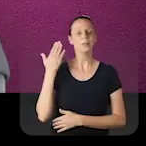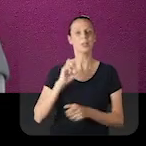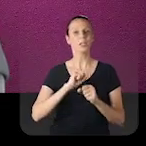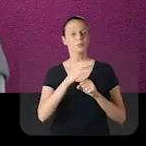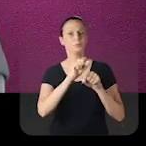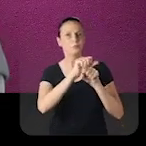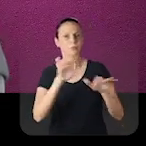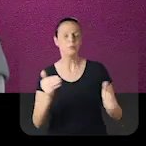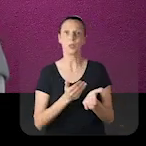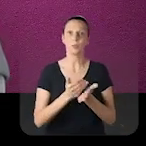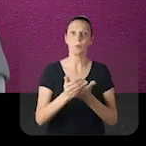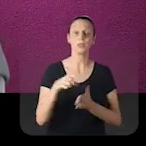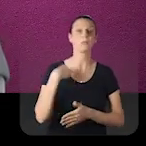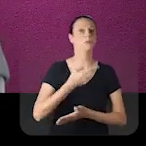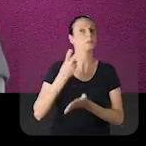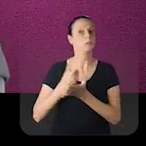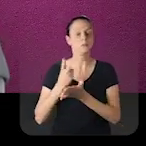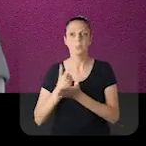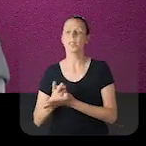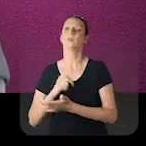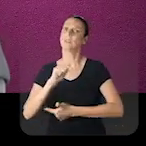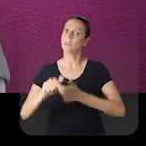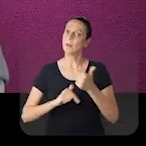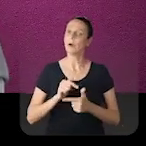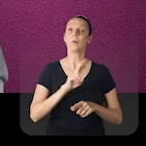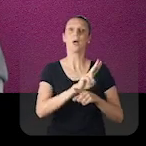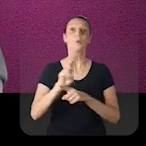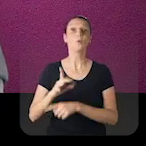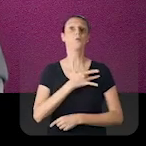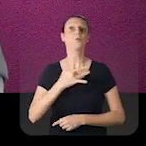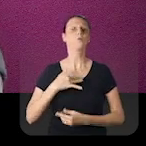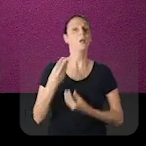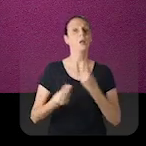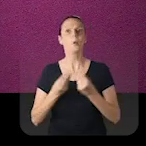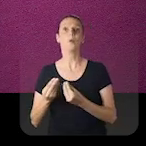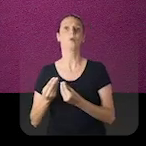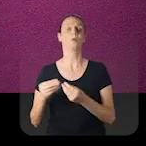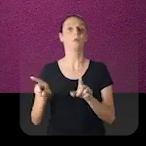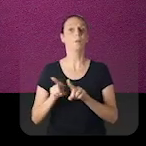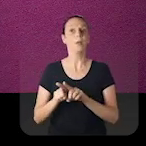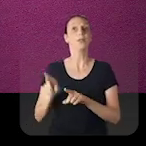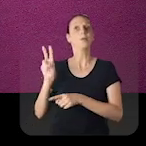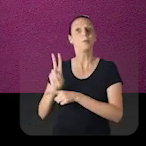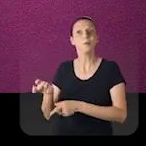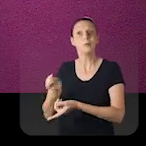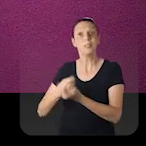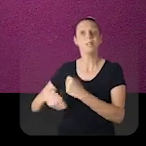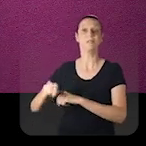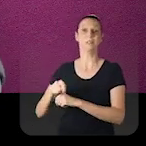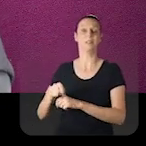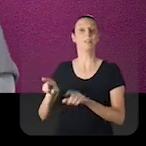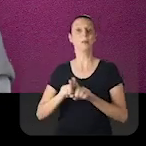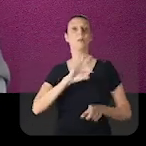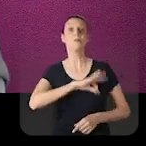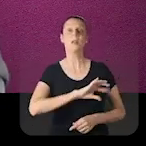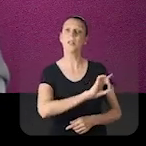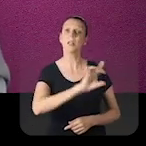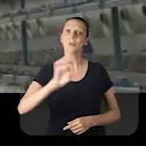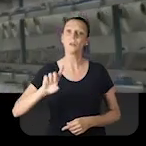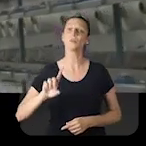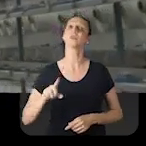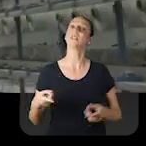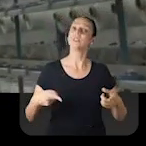Desde o início da pandemia, trabalhamos para cuidar da saúde, mas sempre pensando em como proteger a economia e a renda das